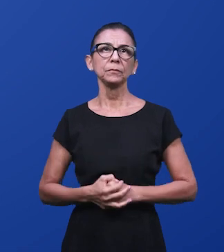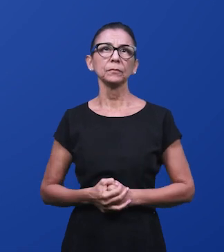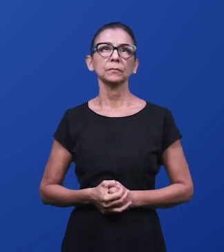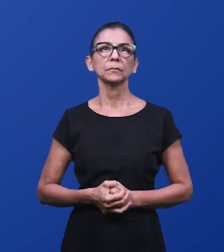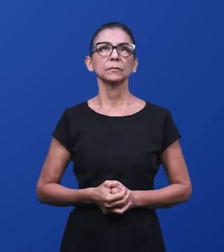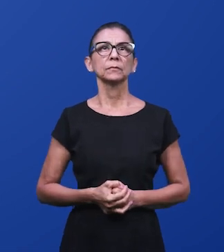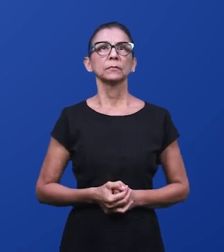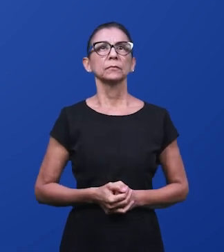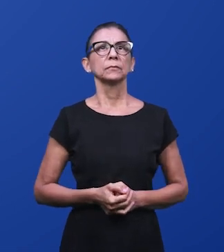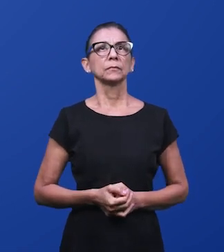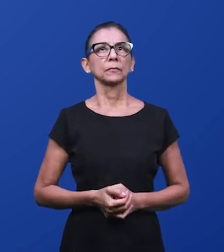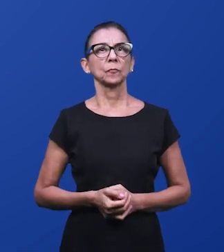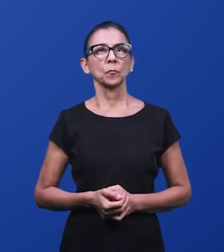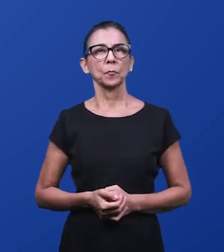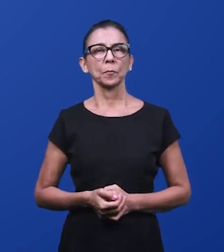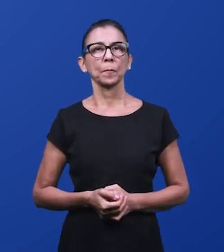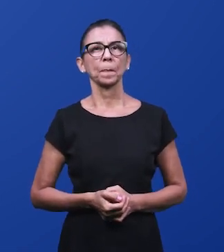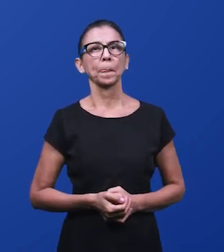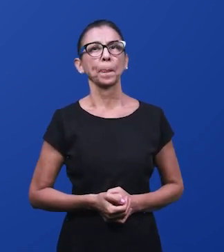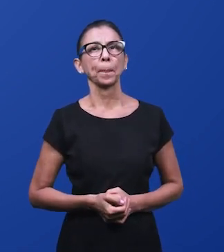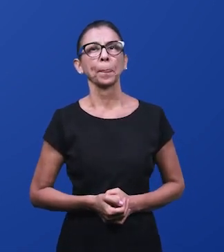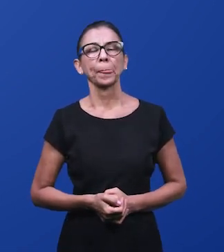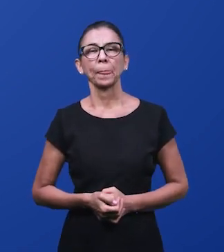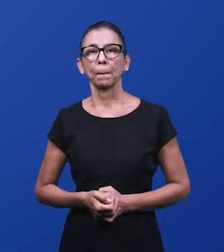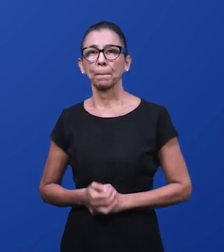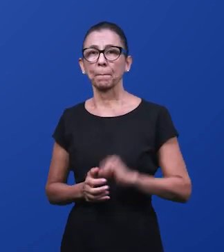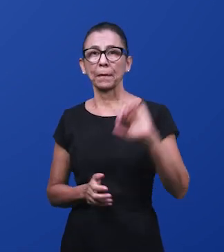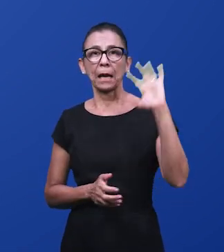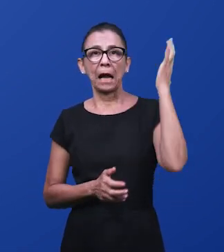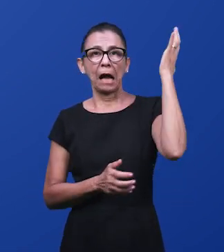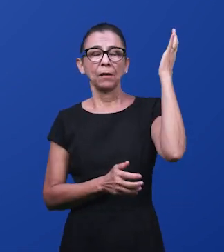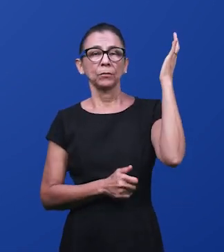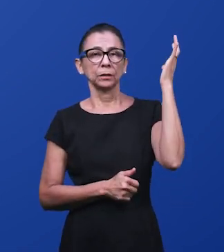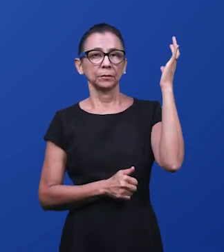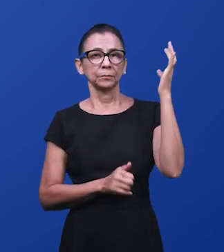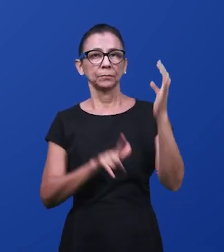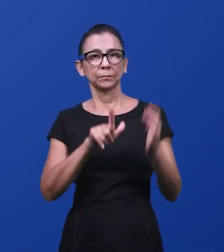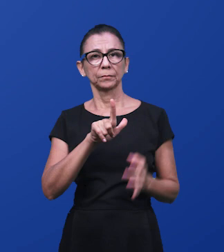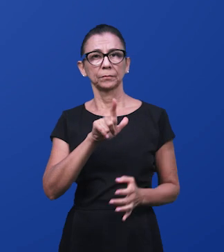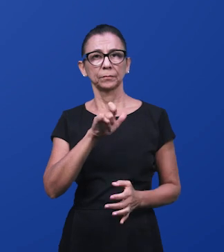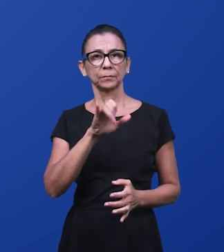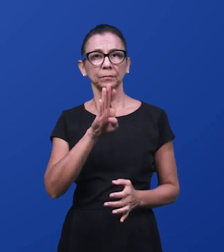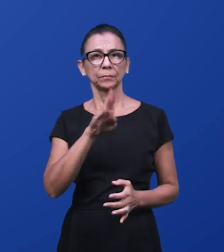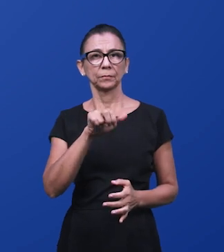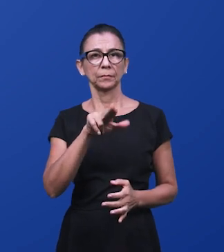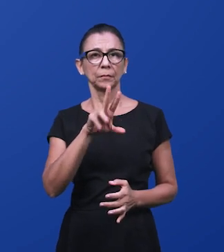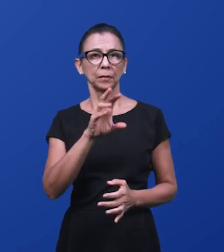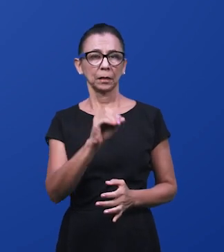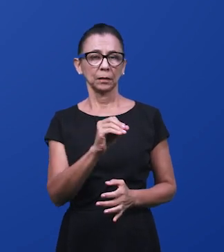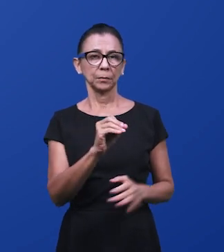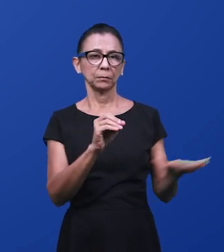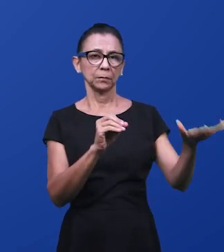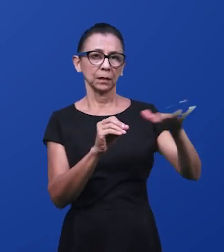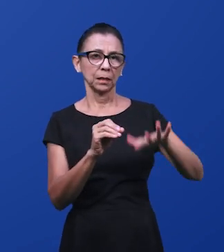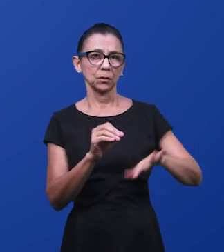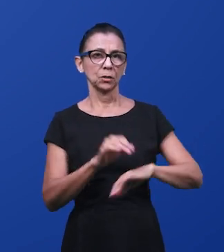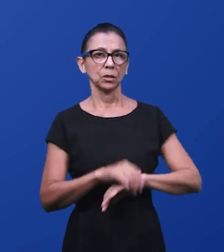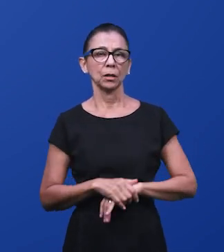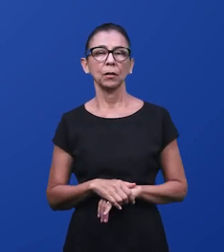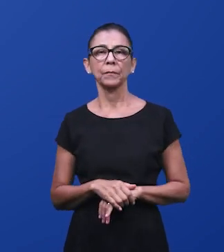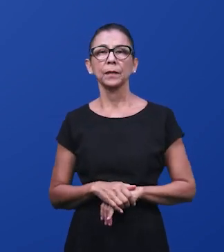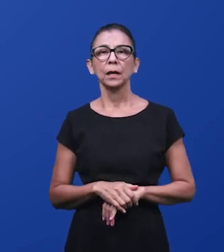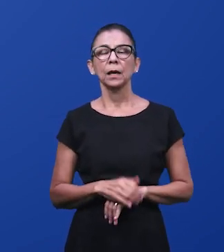Israel. Profeticamente falando, nós somos a igreja gentílica. A madeira do Líbano era característica